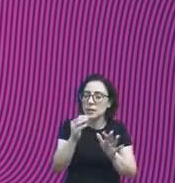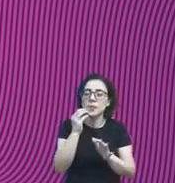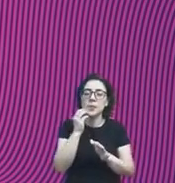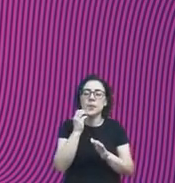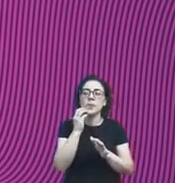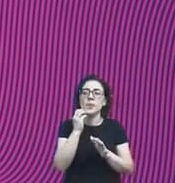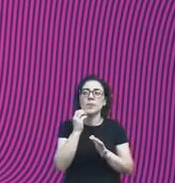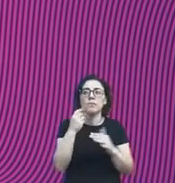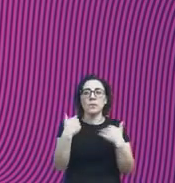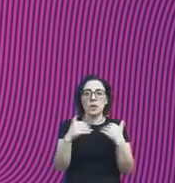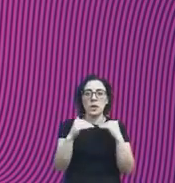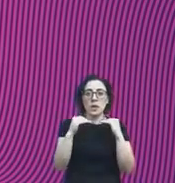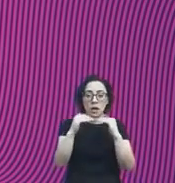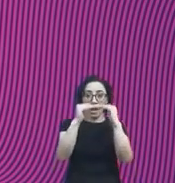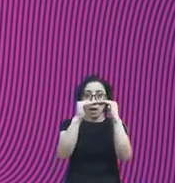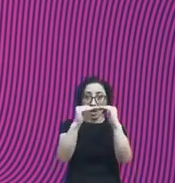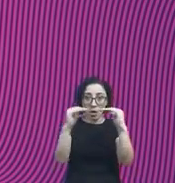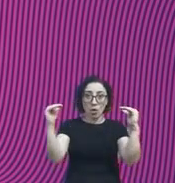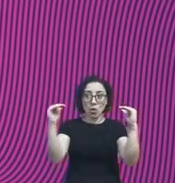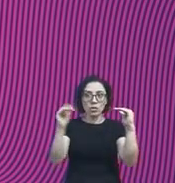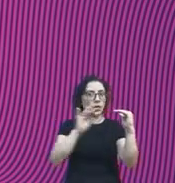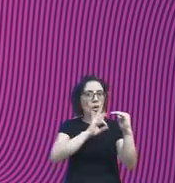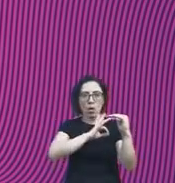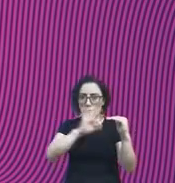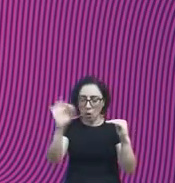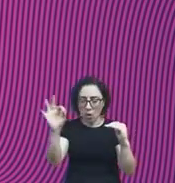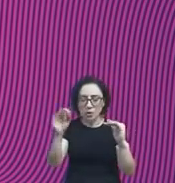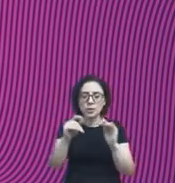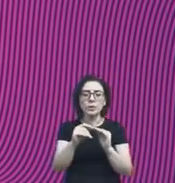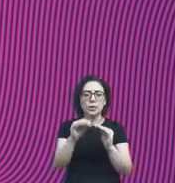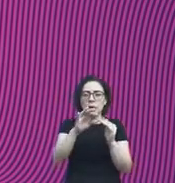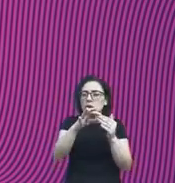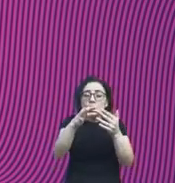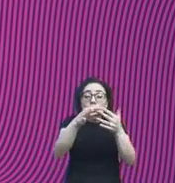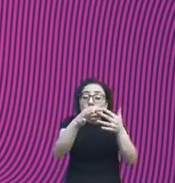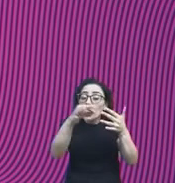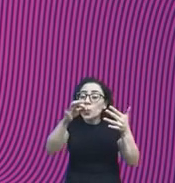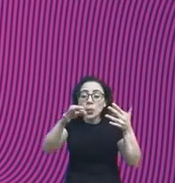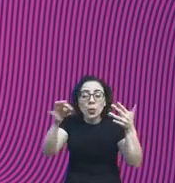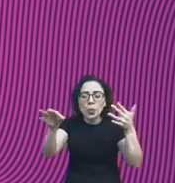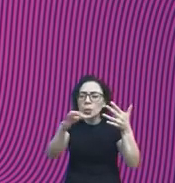horizontalmente, mas tirando essas exceções, o que existe é